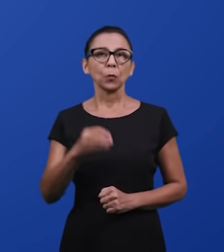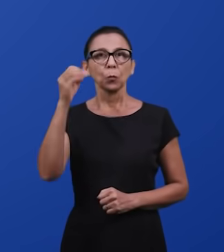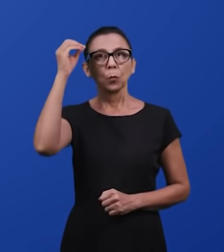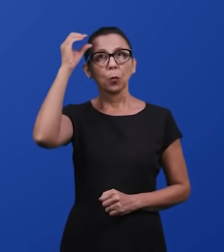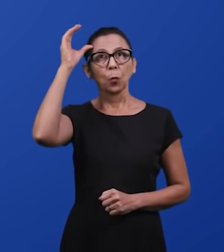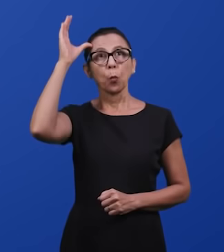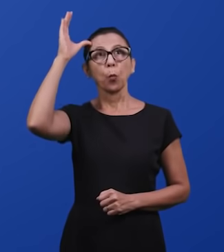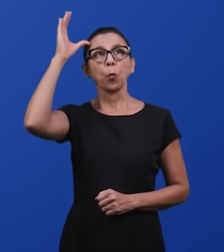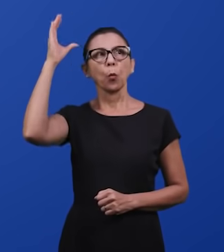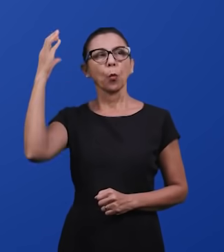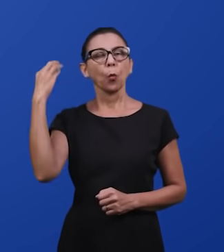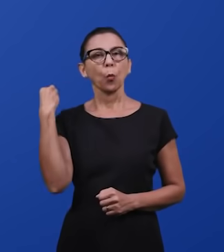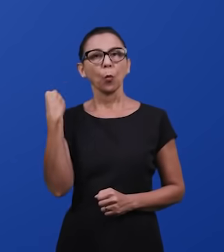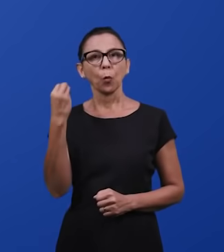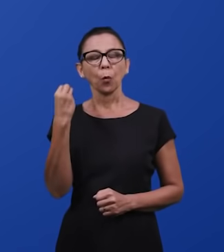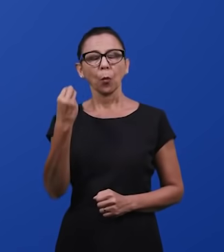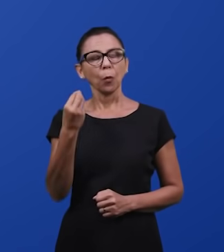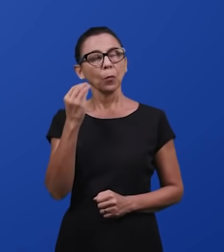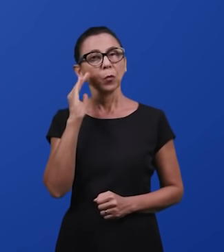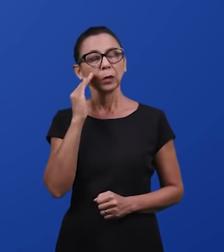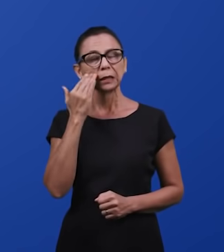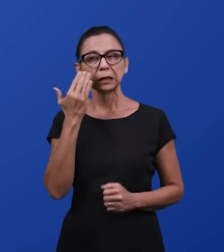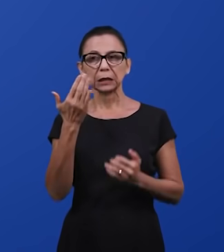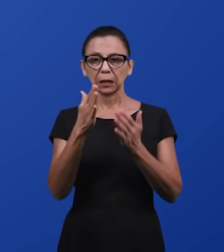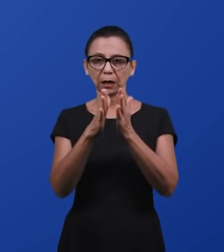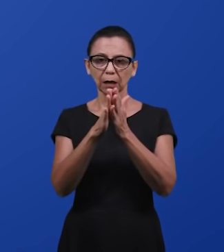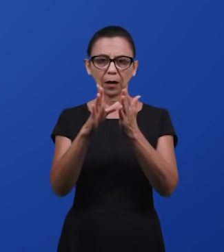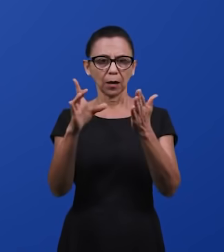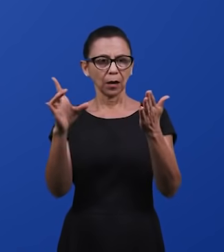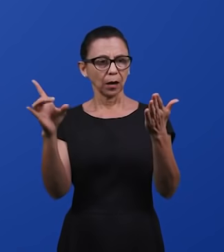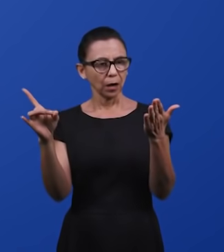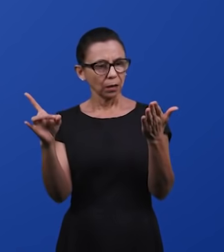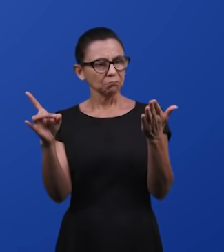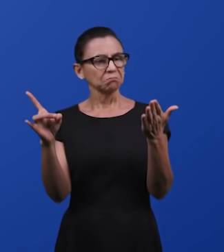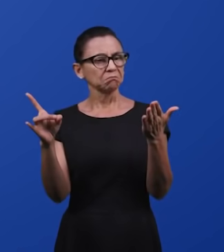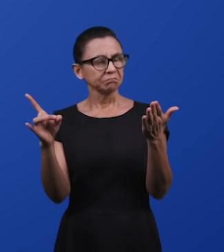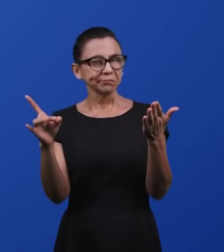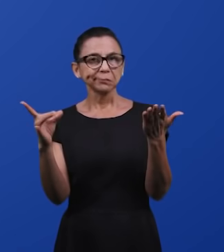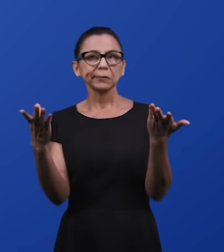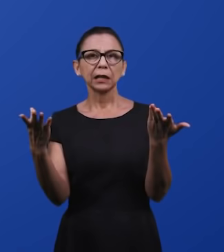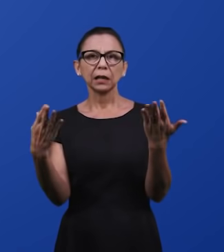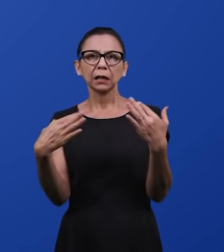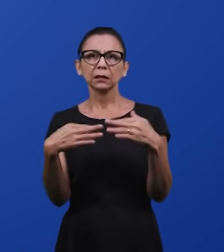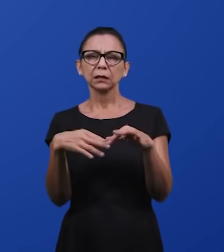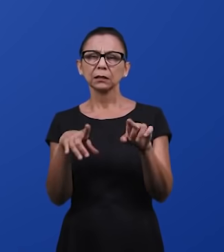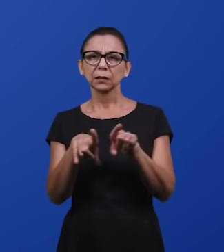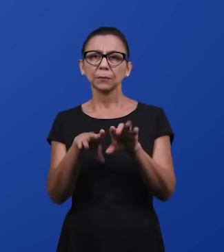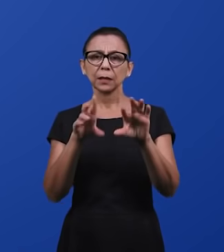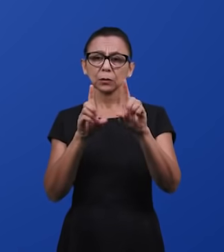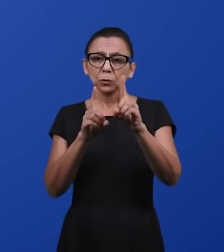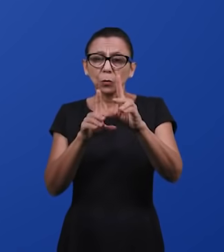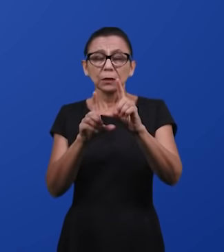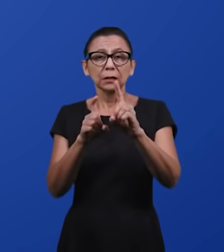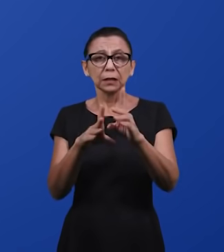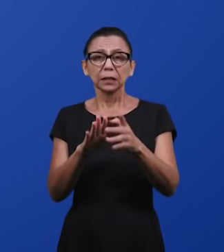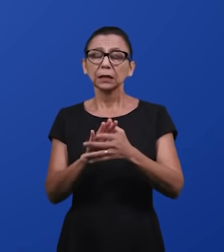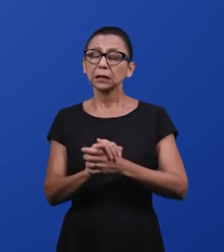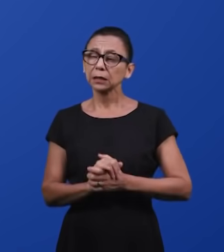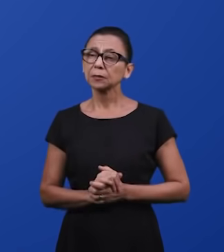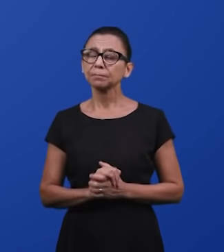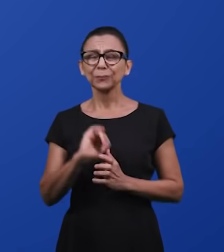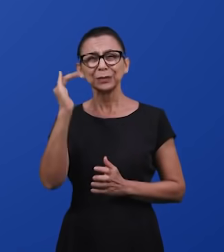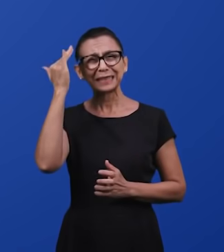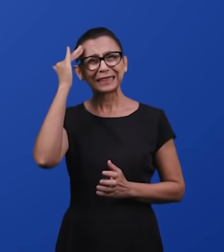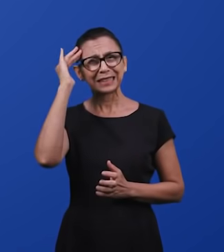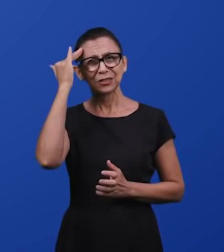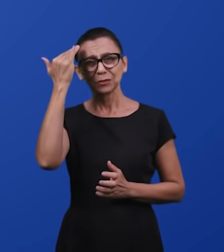o alcance dos irmãos concernente à palavra, o alcance dos irmãos concernente à doutrina estabelecida no nosso meio.